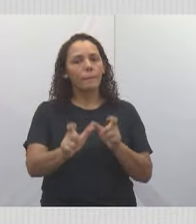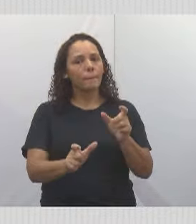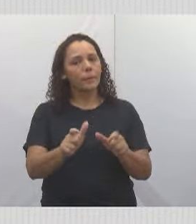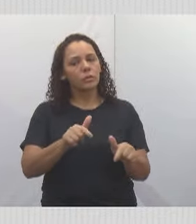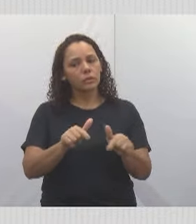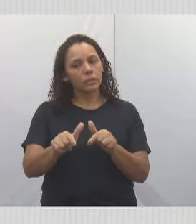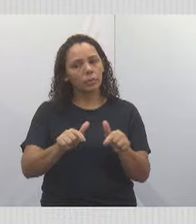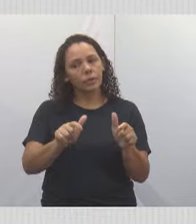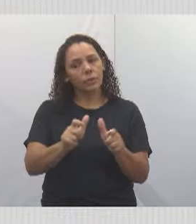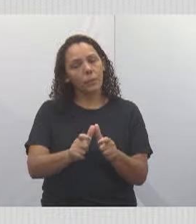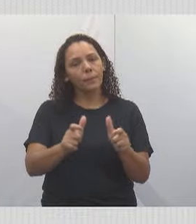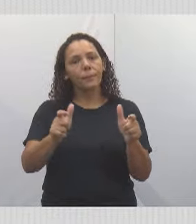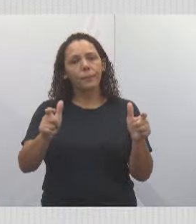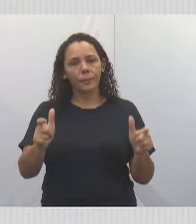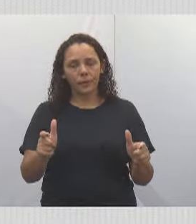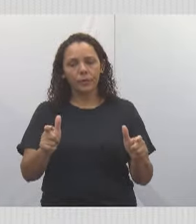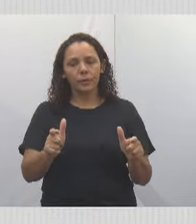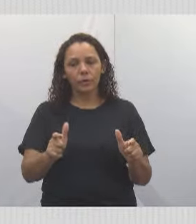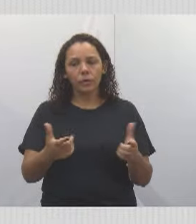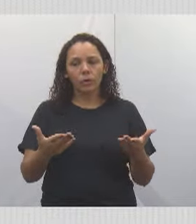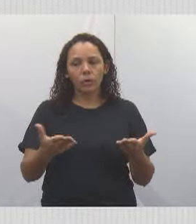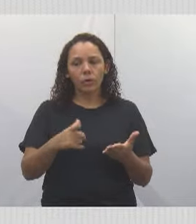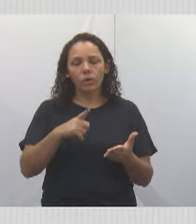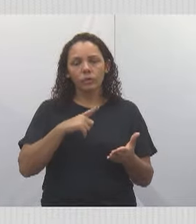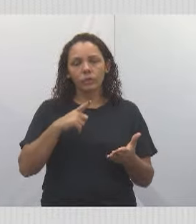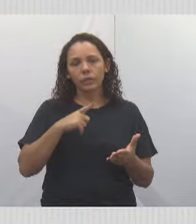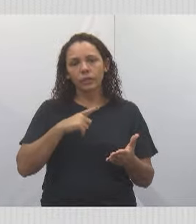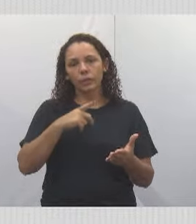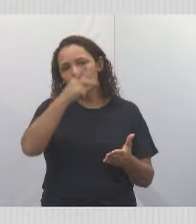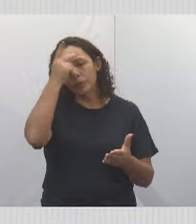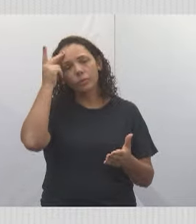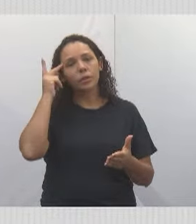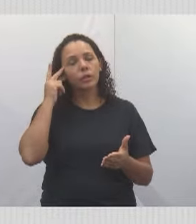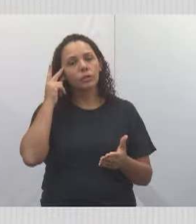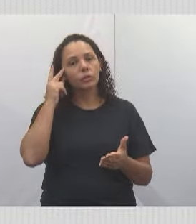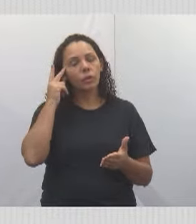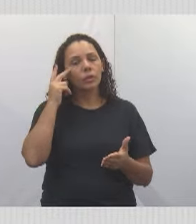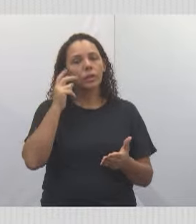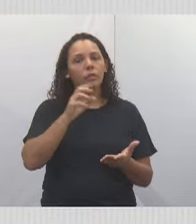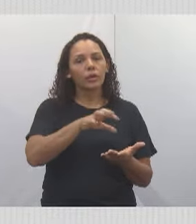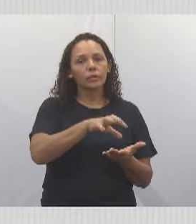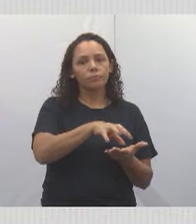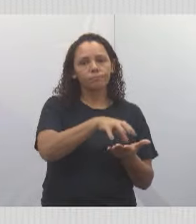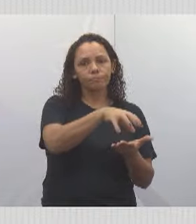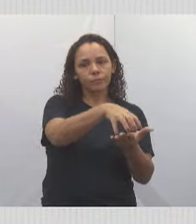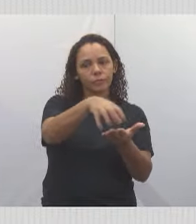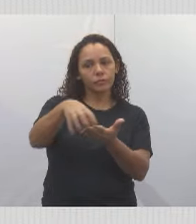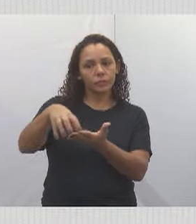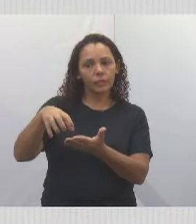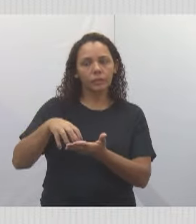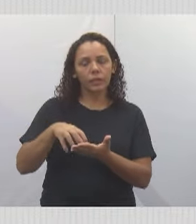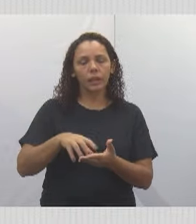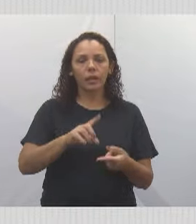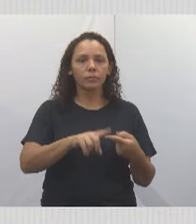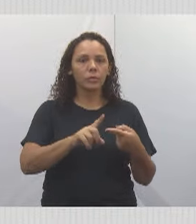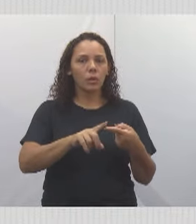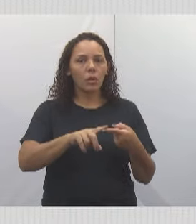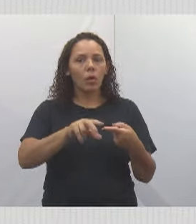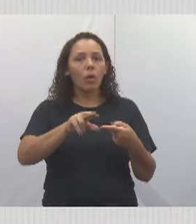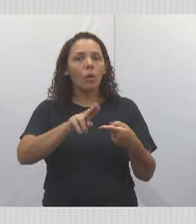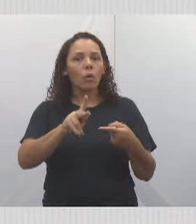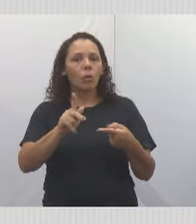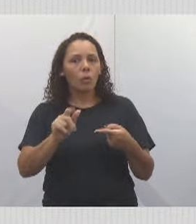ser uma equipe itinerante. Hoje temos equipe que rodam as unidades de saúde, atualmente estão na UPA Dr. Telmo e na